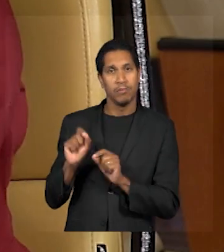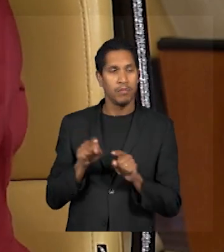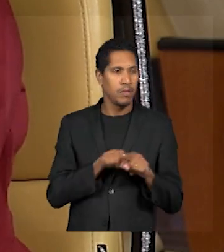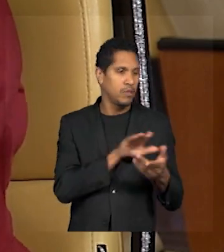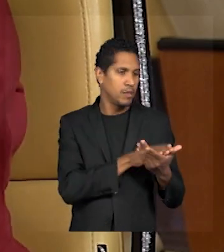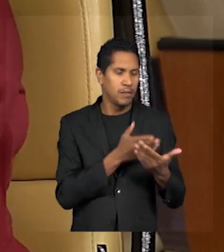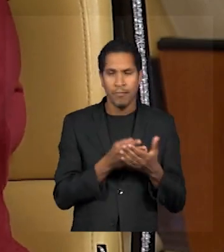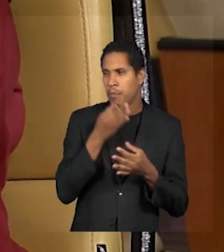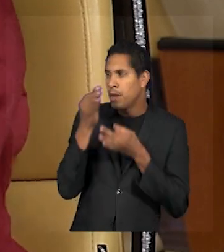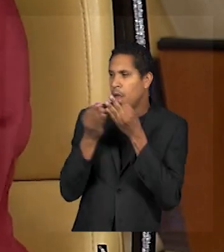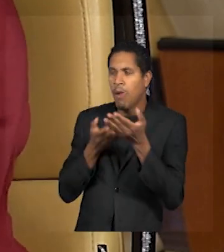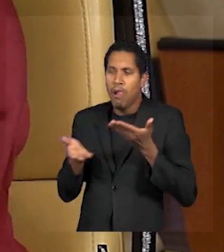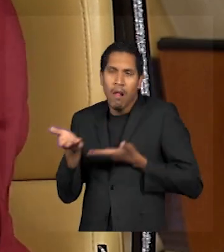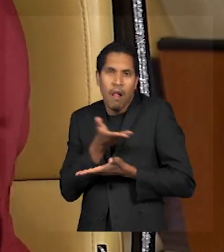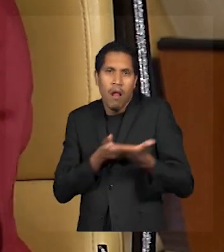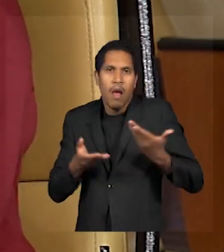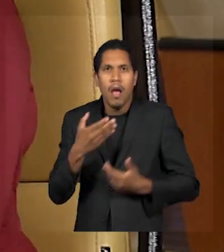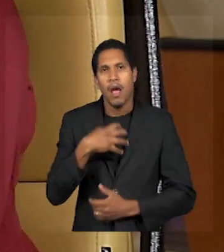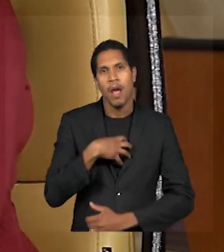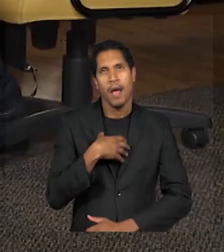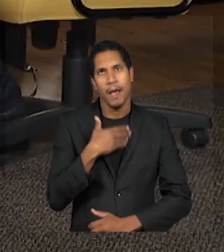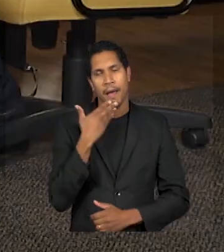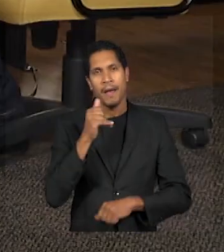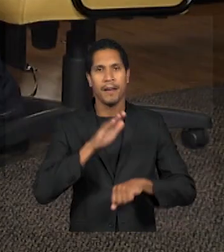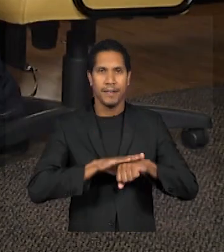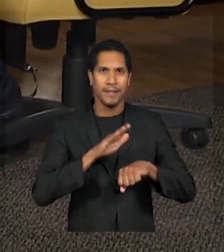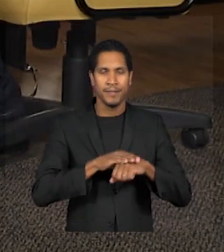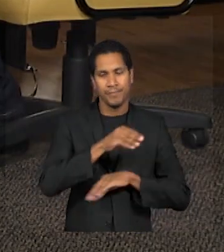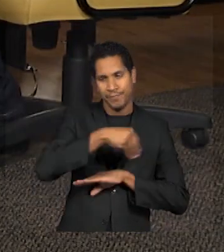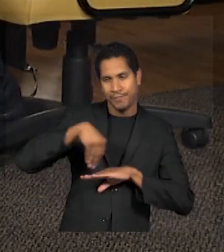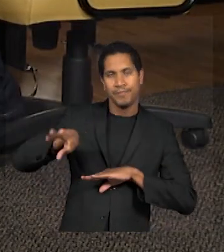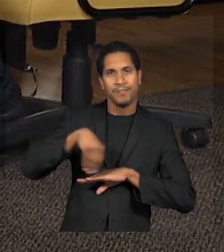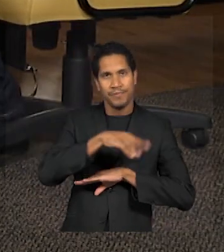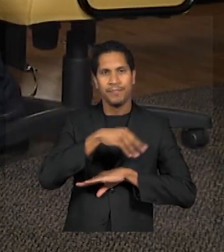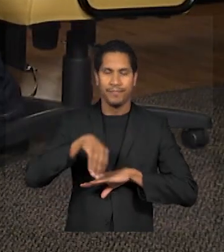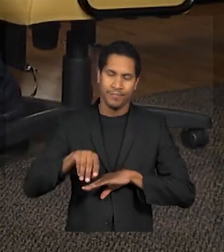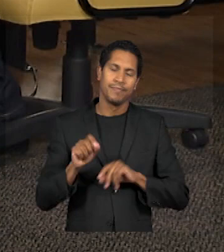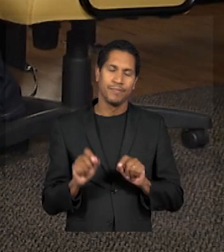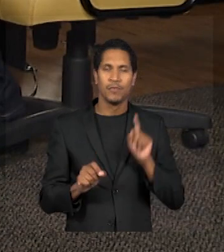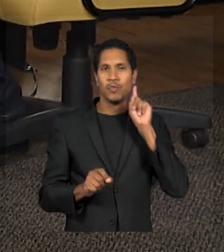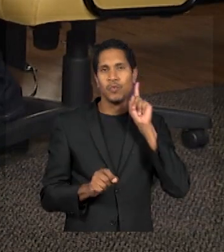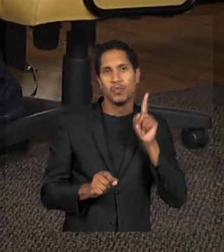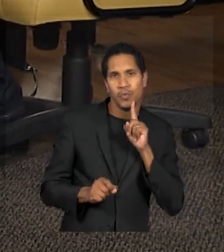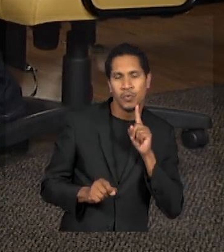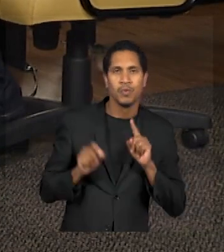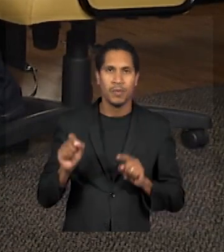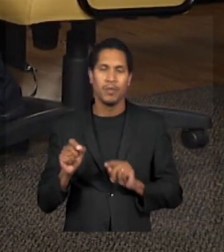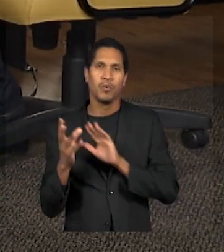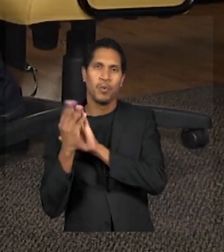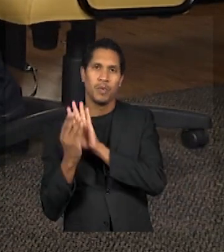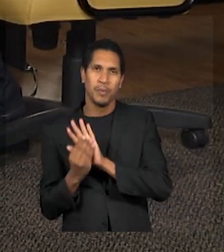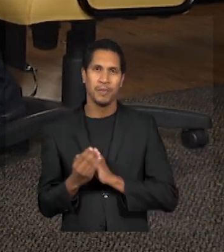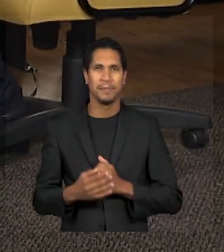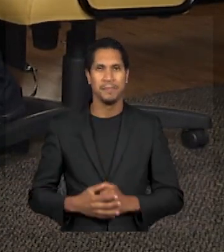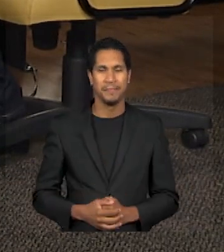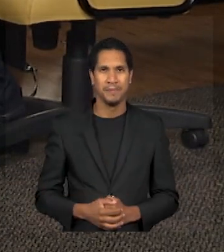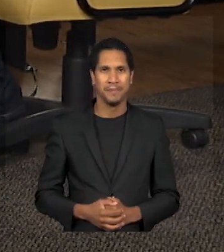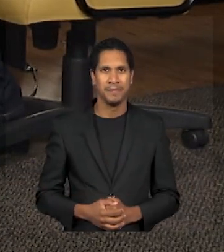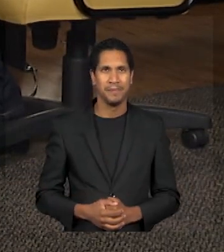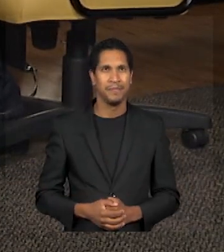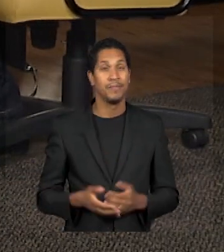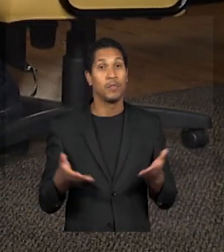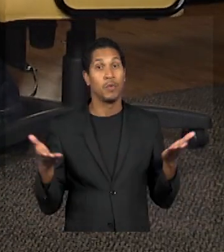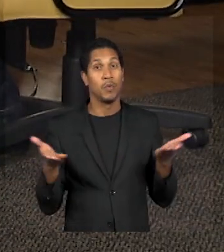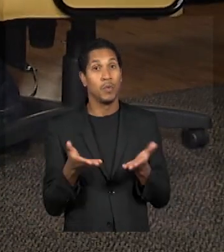intérprete conjuntamente vê a melhor forma de se fazer essa mediação entre o surdo e o conteúdo. Hoje,